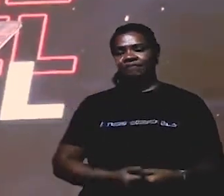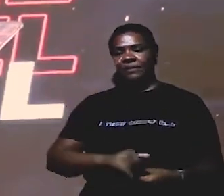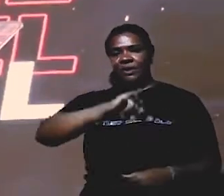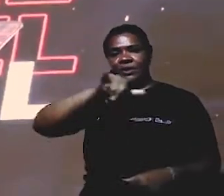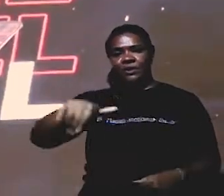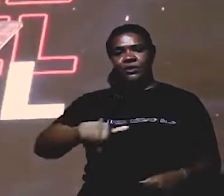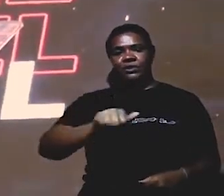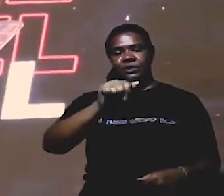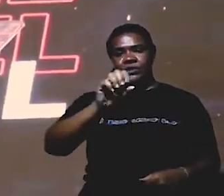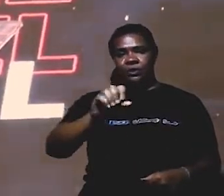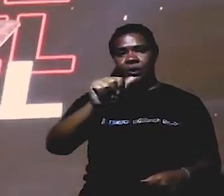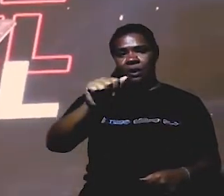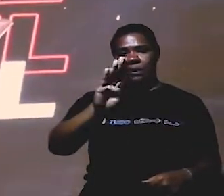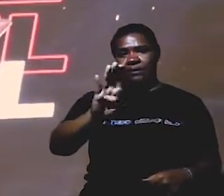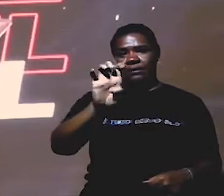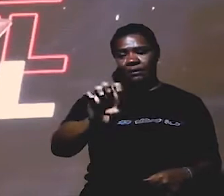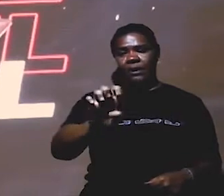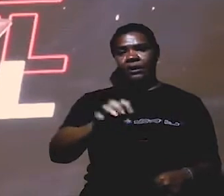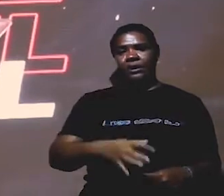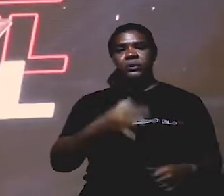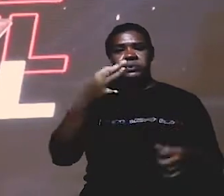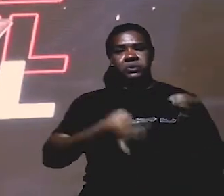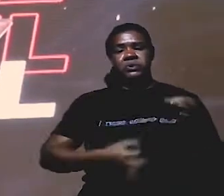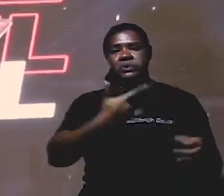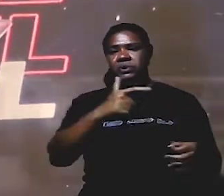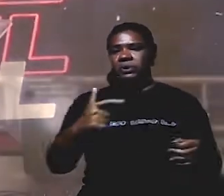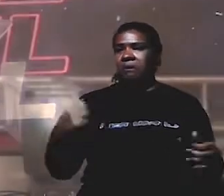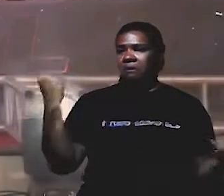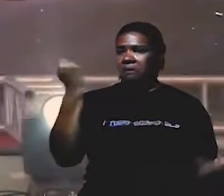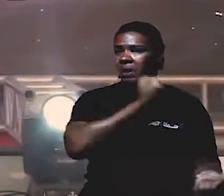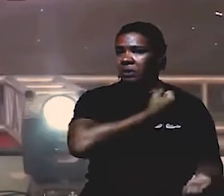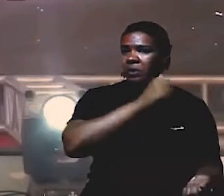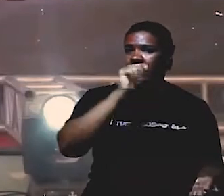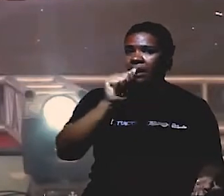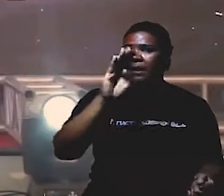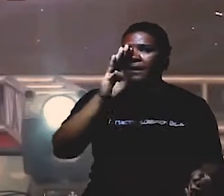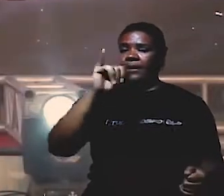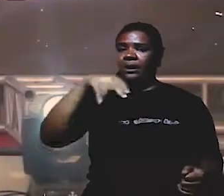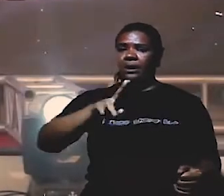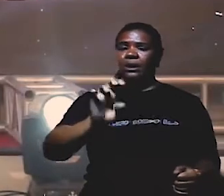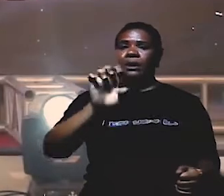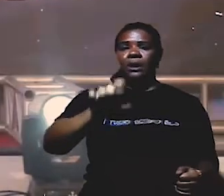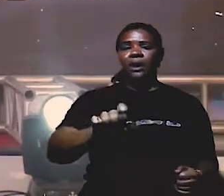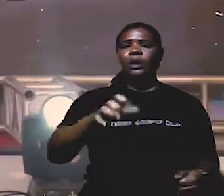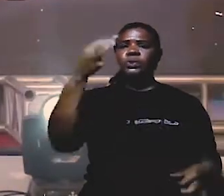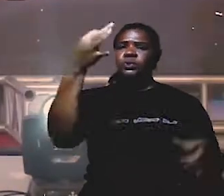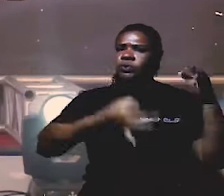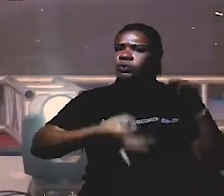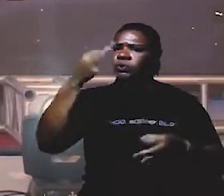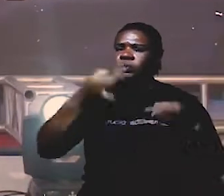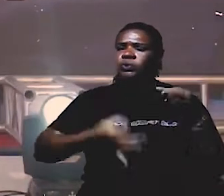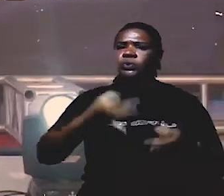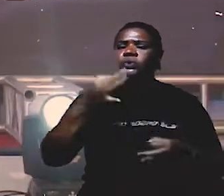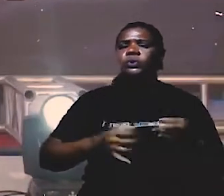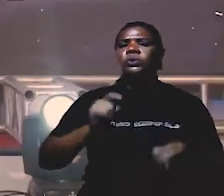Joabe havia sido injusto. Matou Abner, alguém que era mais justo do que ele. Deixou uma